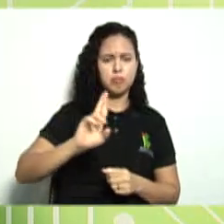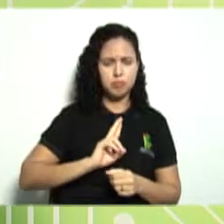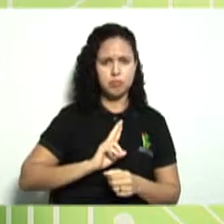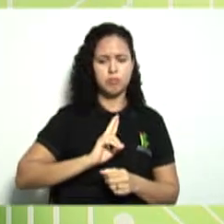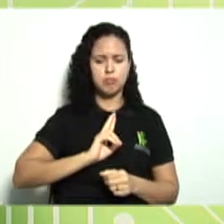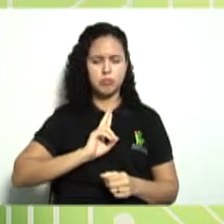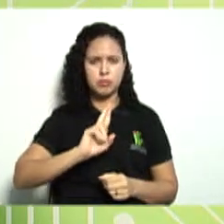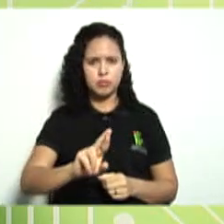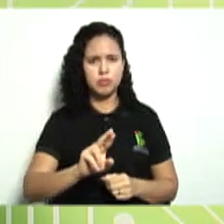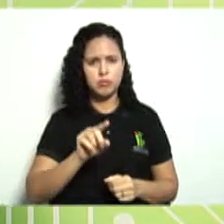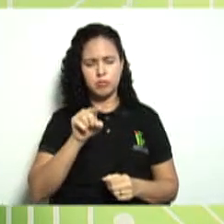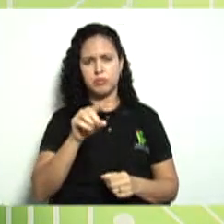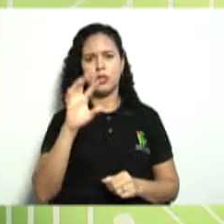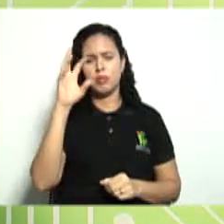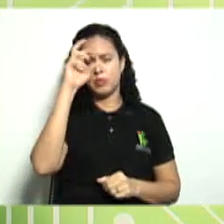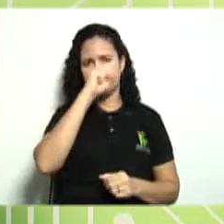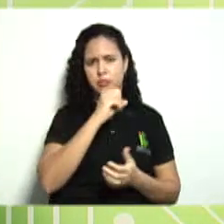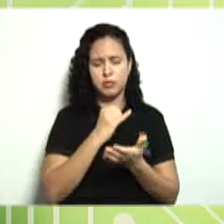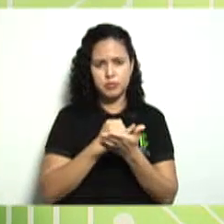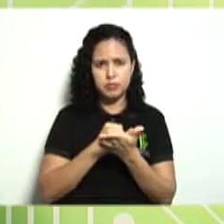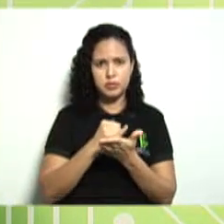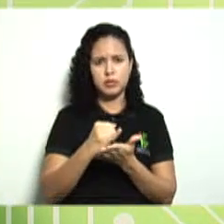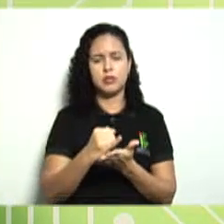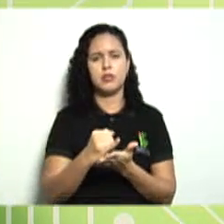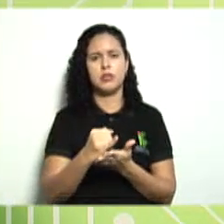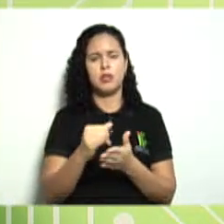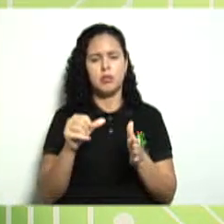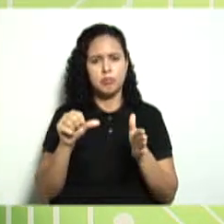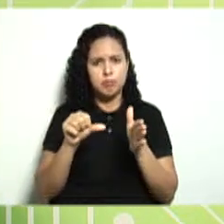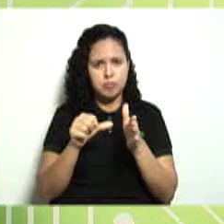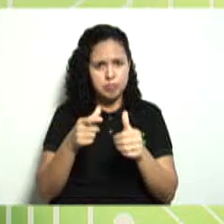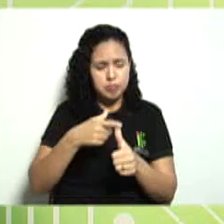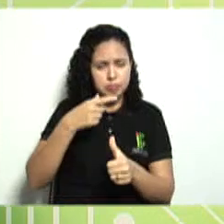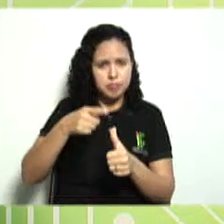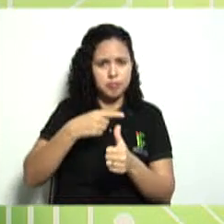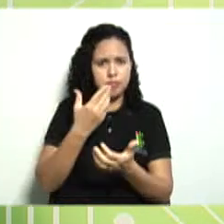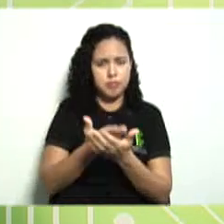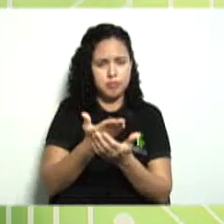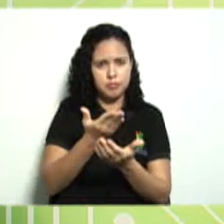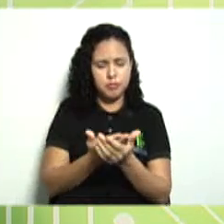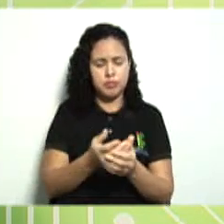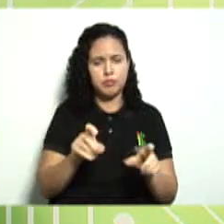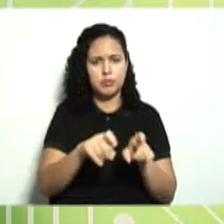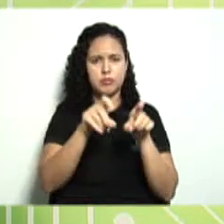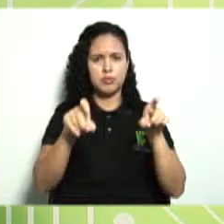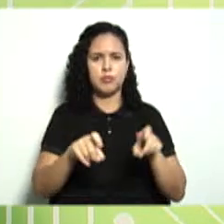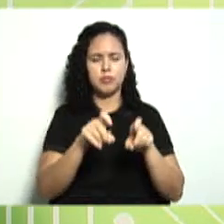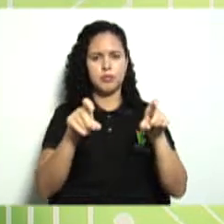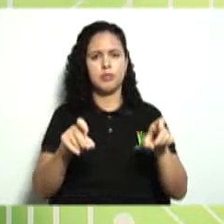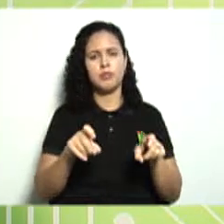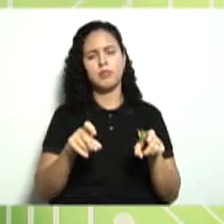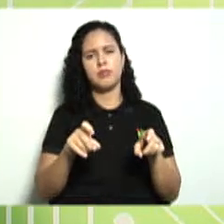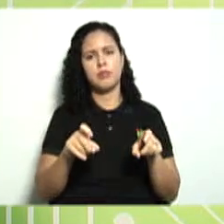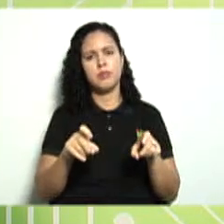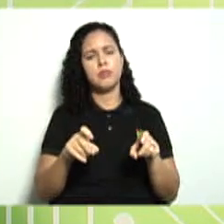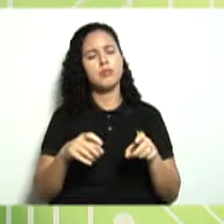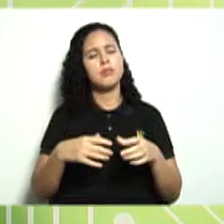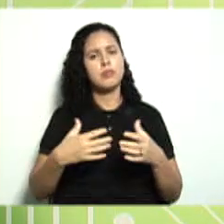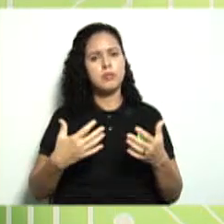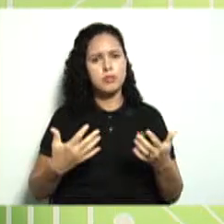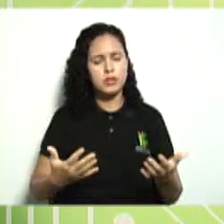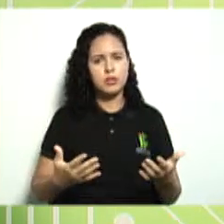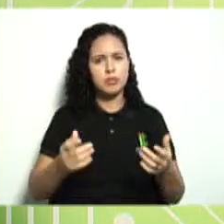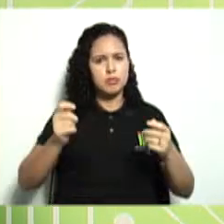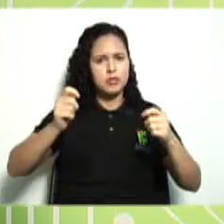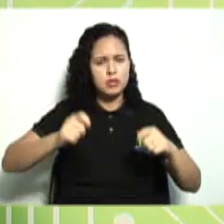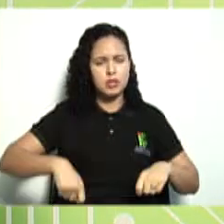bom, né? Vocês iniciaram na primeira aula falando sobre o computador, né? Então, assim,